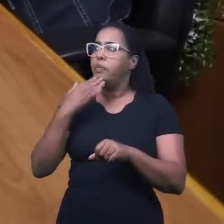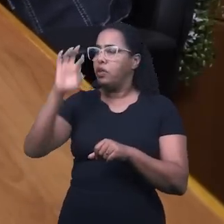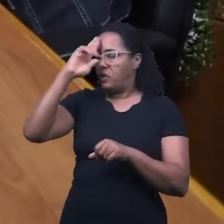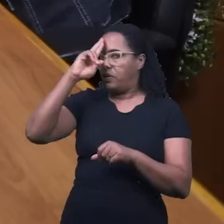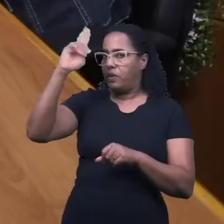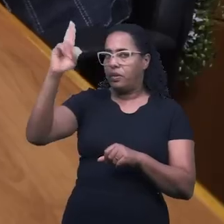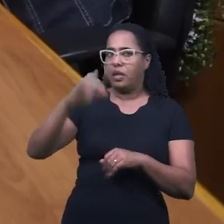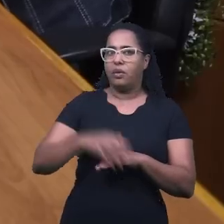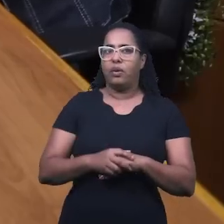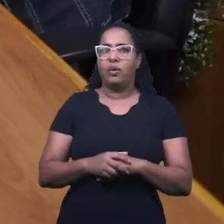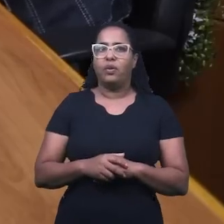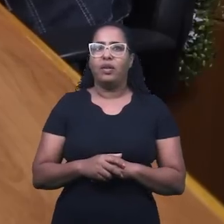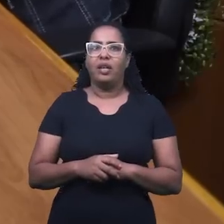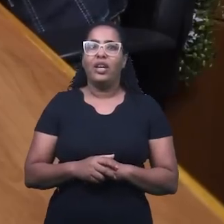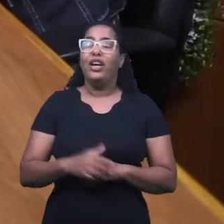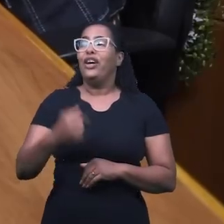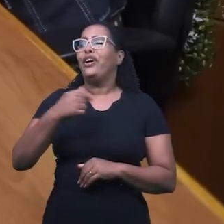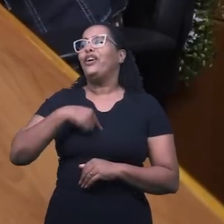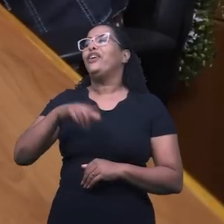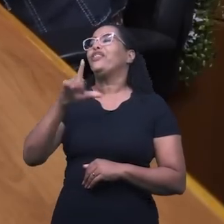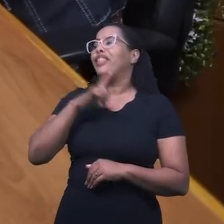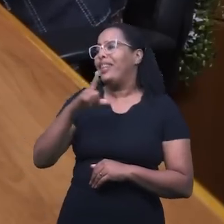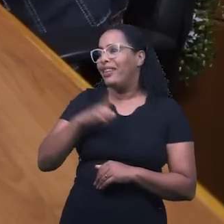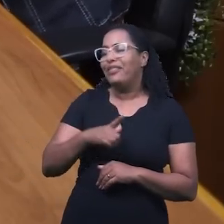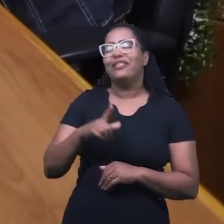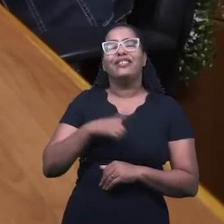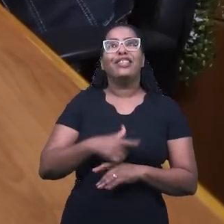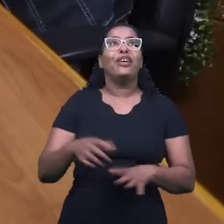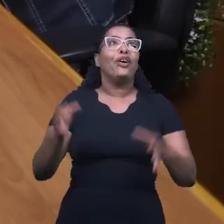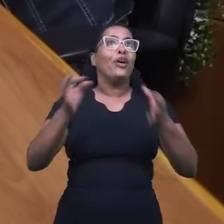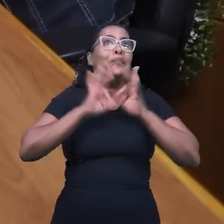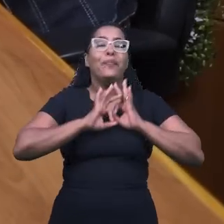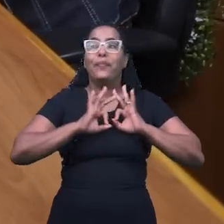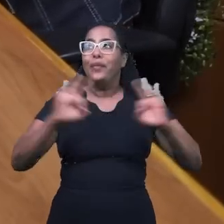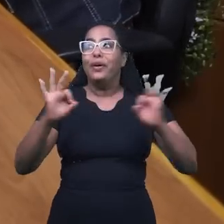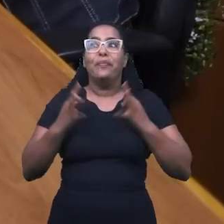alguma direção, você pedir ao Senhor uma palavra? Eu tenho uma